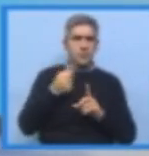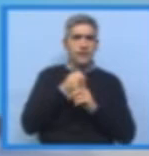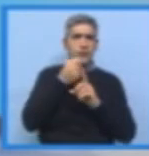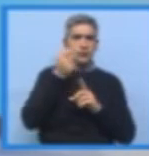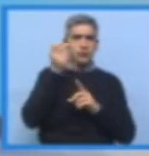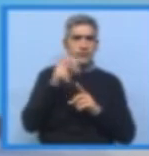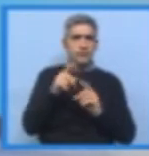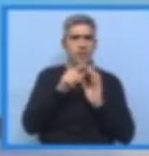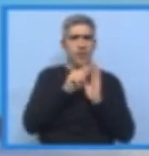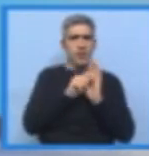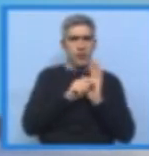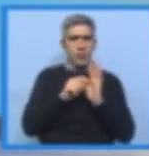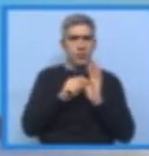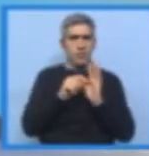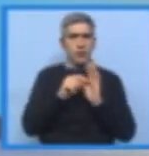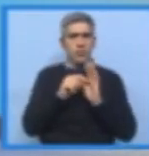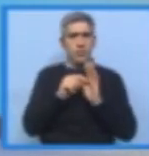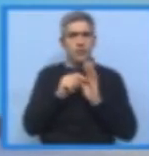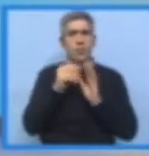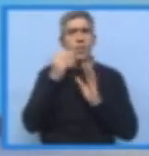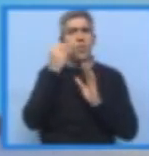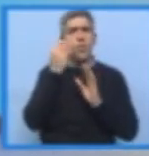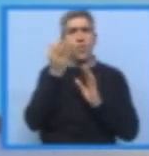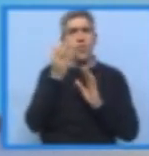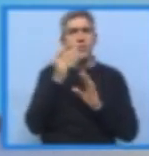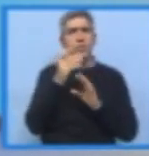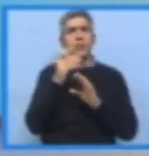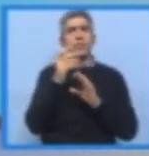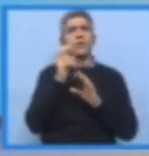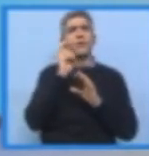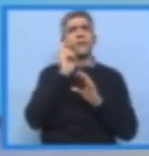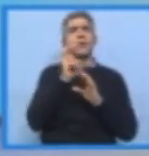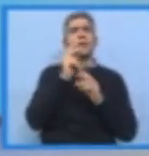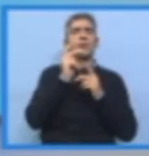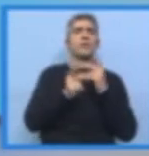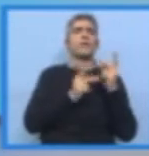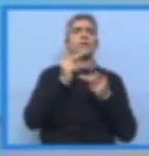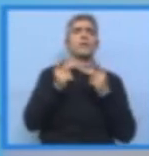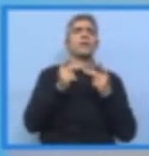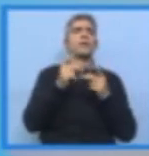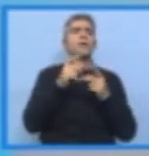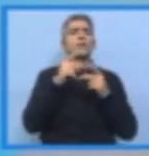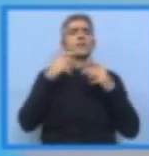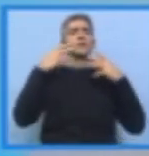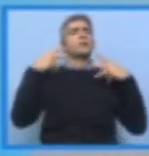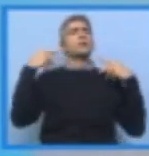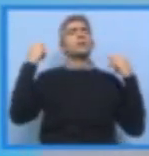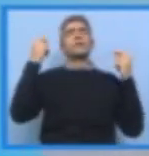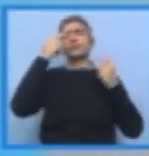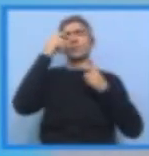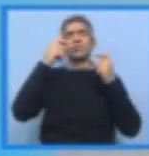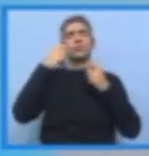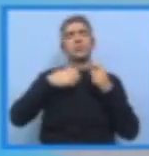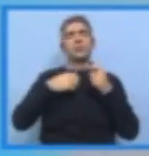desafios éticos, como é que vê, avalia a dimensão da espiritualidade